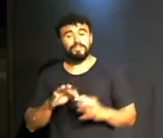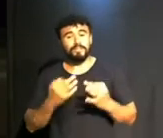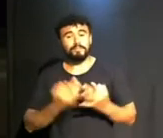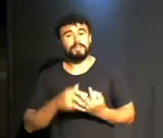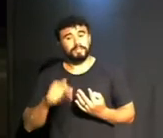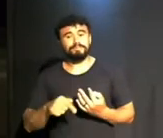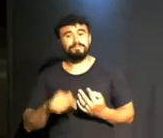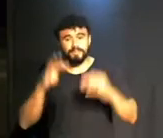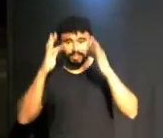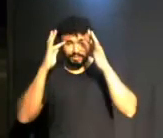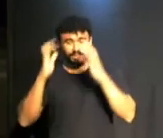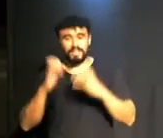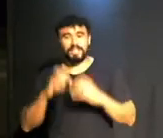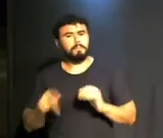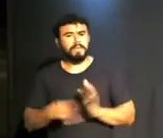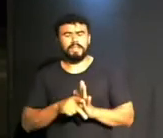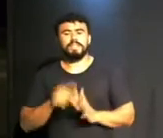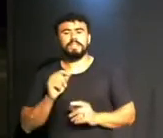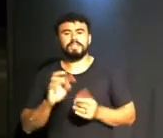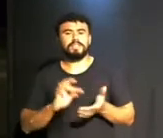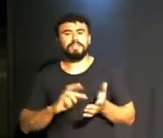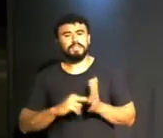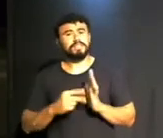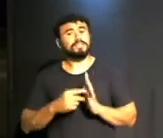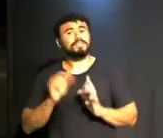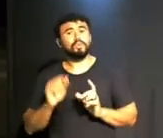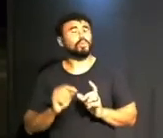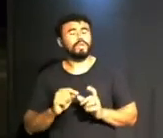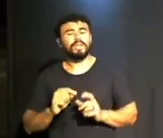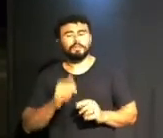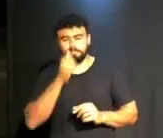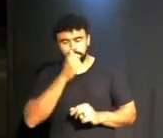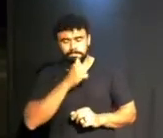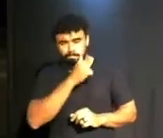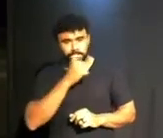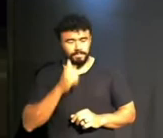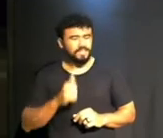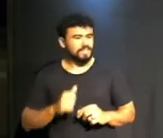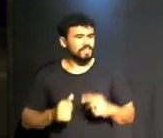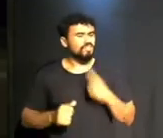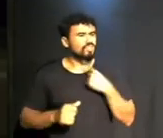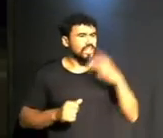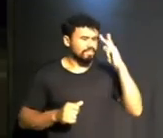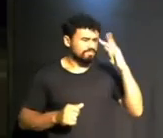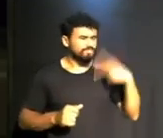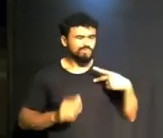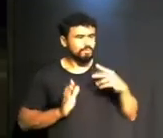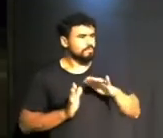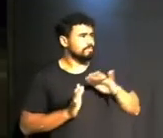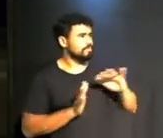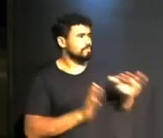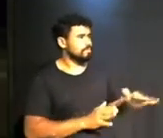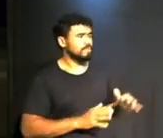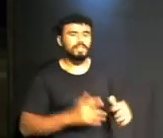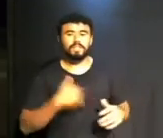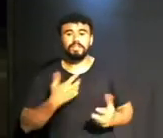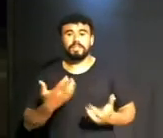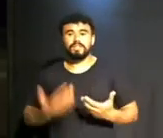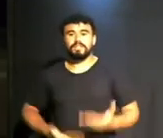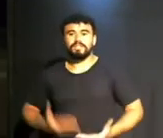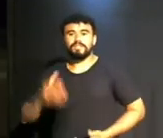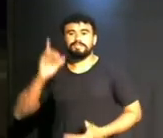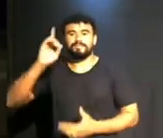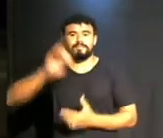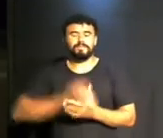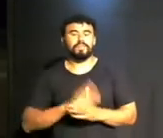Família da Fé pertencer é escolher se sacrificar os seus desejos pessoais pelo bem maior de todos